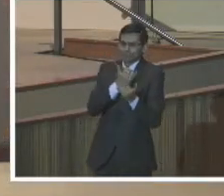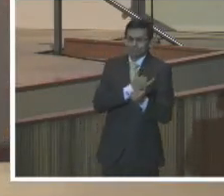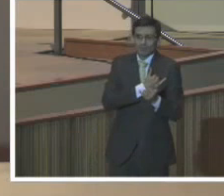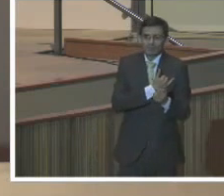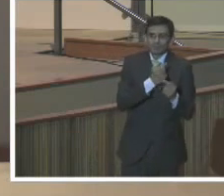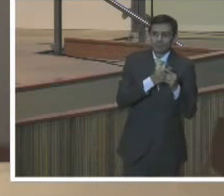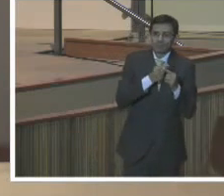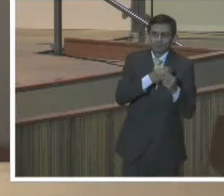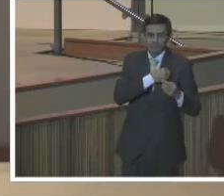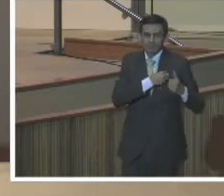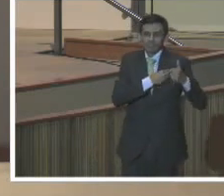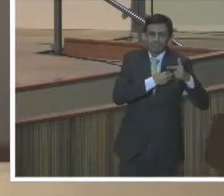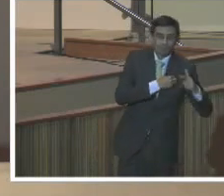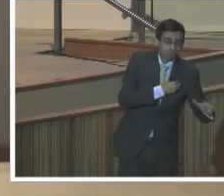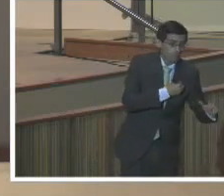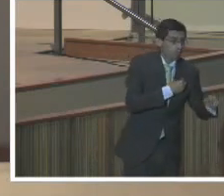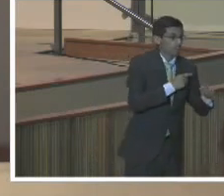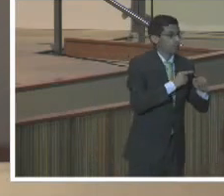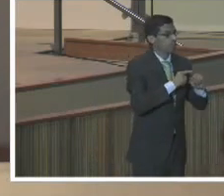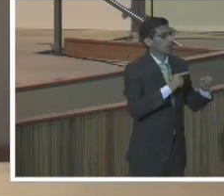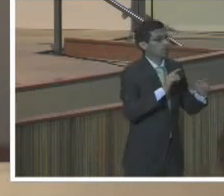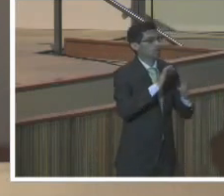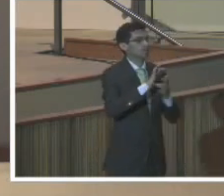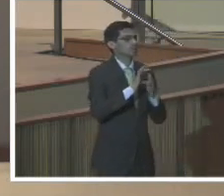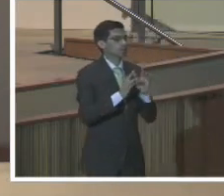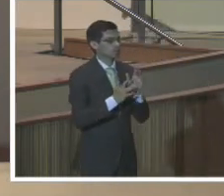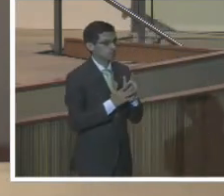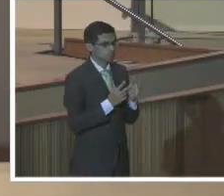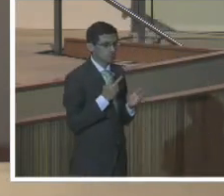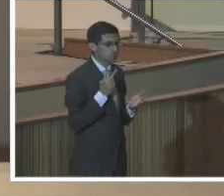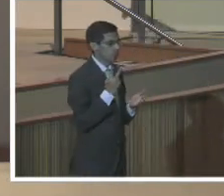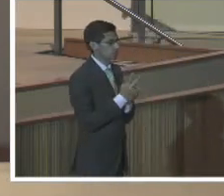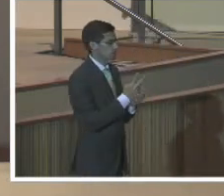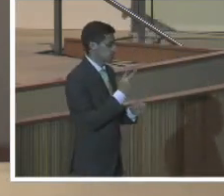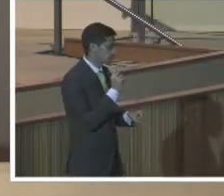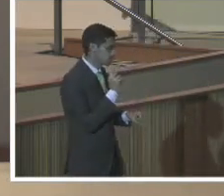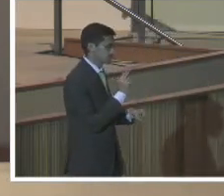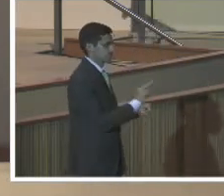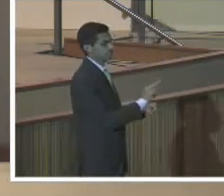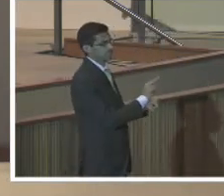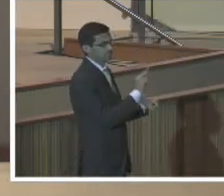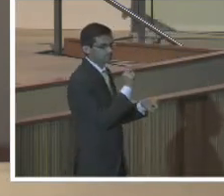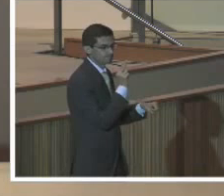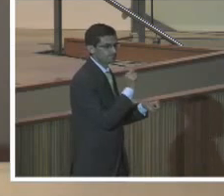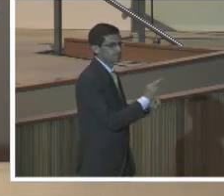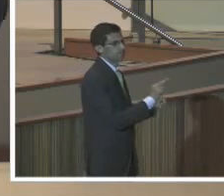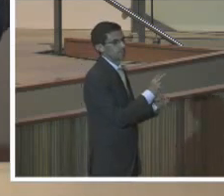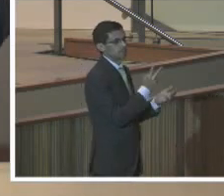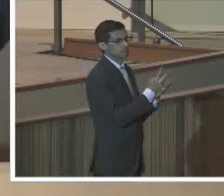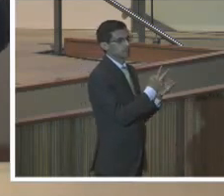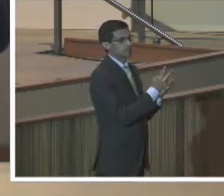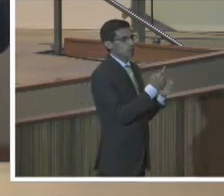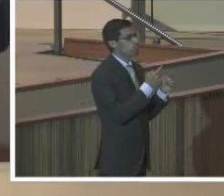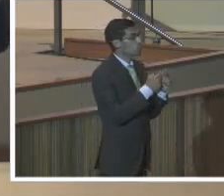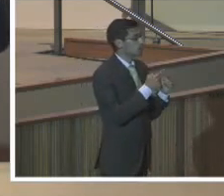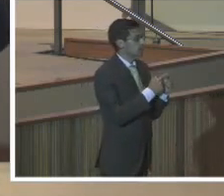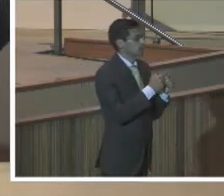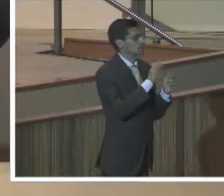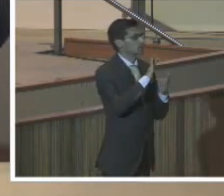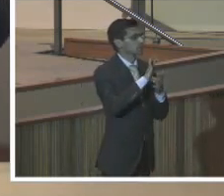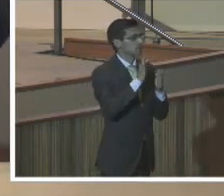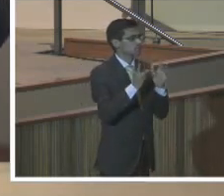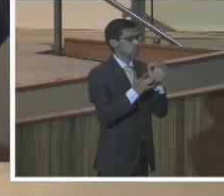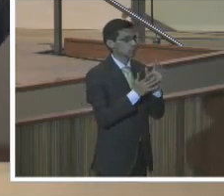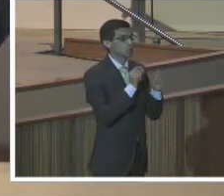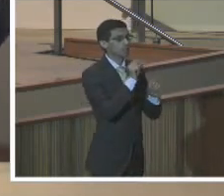Mas Ele nos carrega nos ombros de novo, e de novo, e de novo. Sabe por quê? Porque Ele está fazendo uma obra